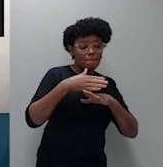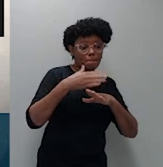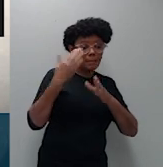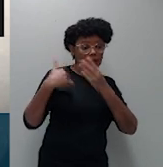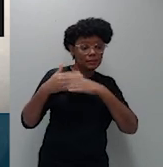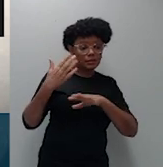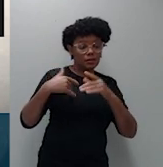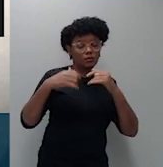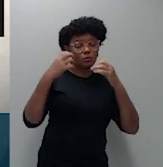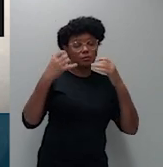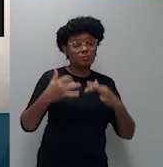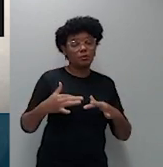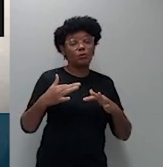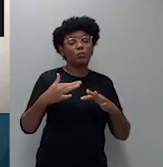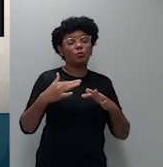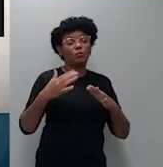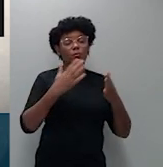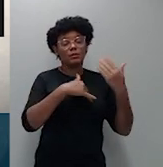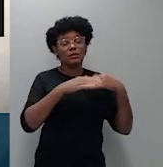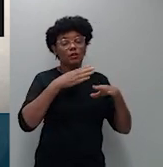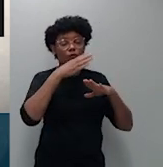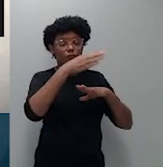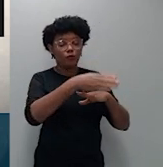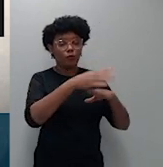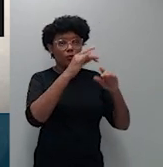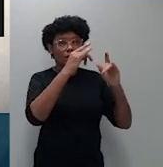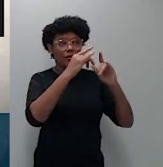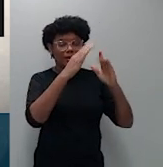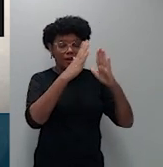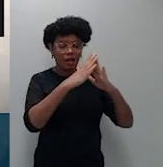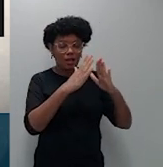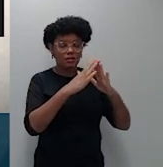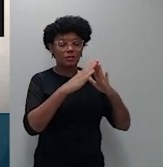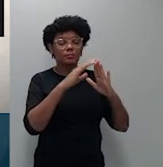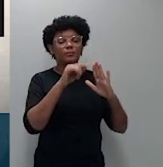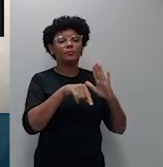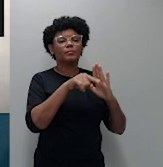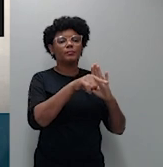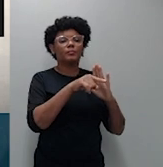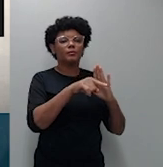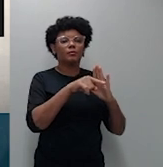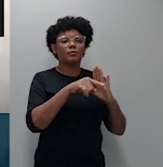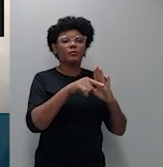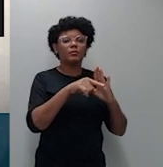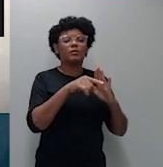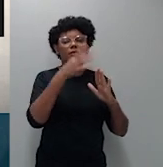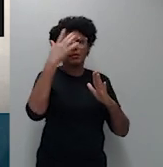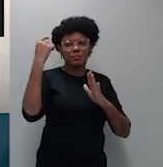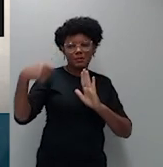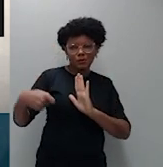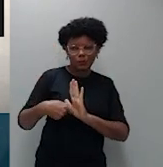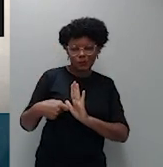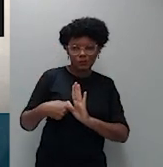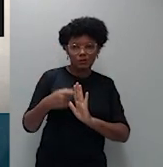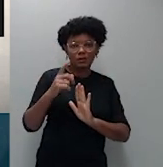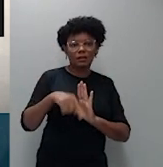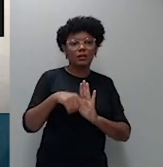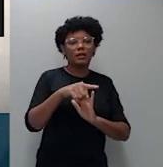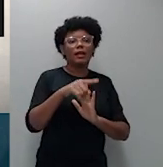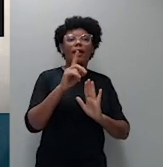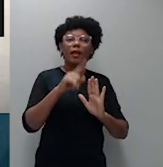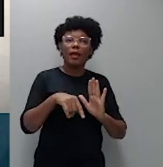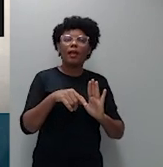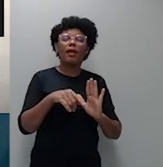que possuem S que consta dos autos em que Pese as alegações do recorrente o cara de bem de família legal